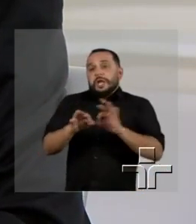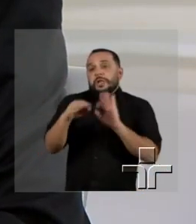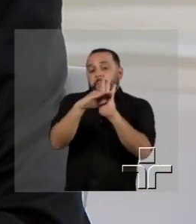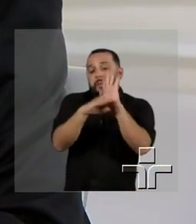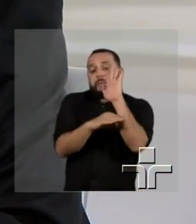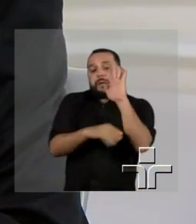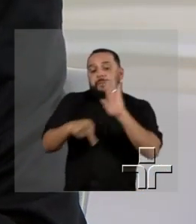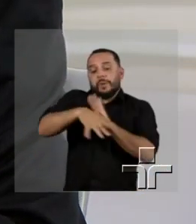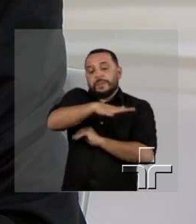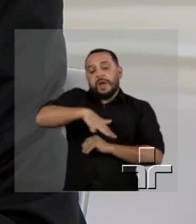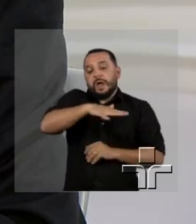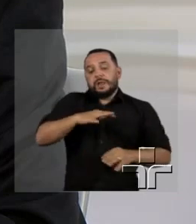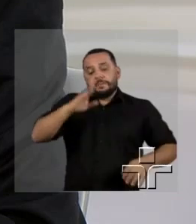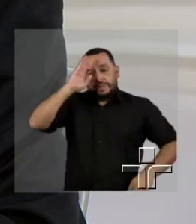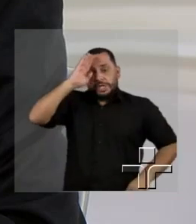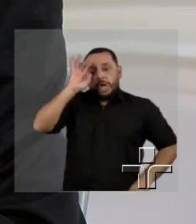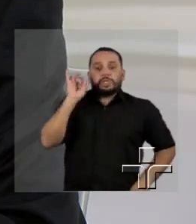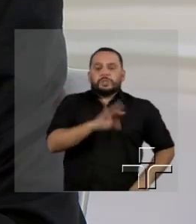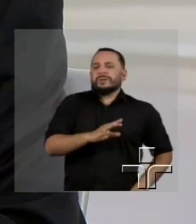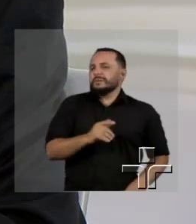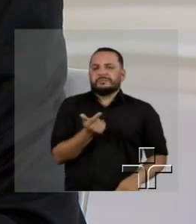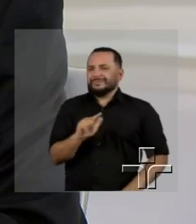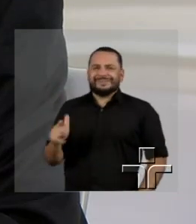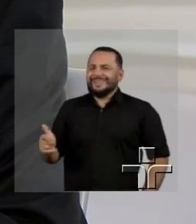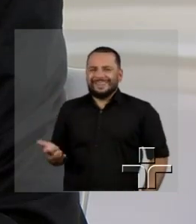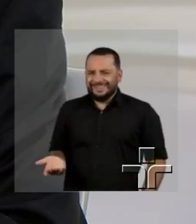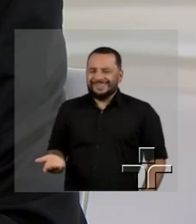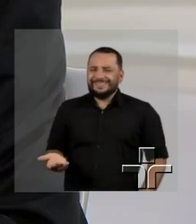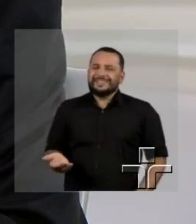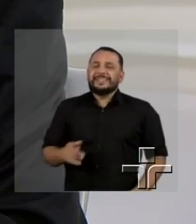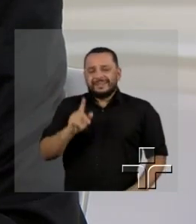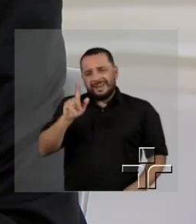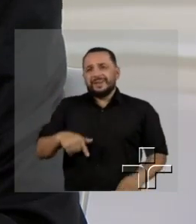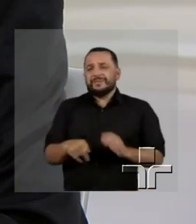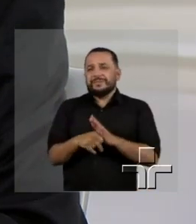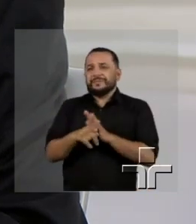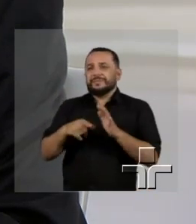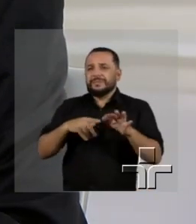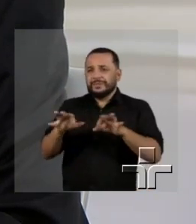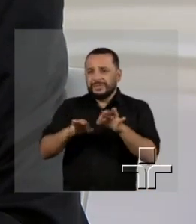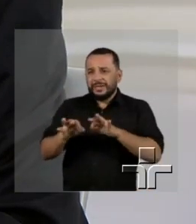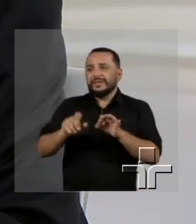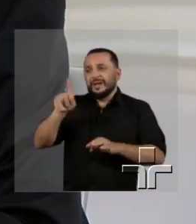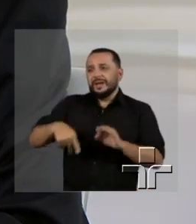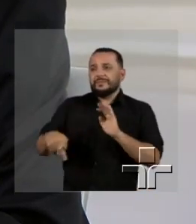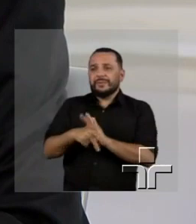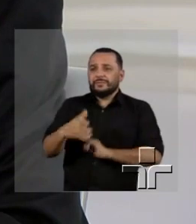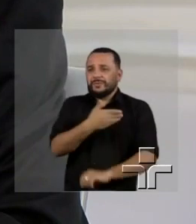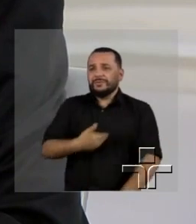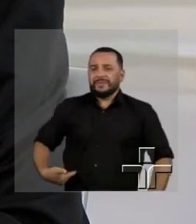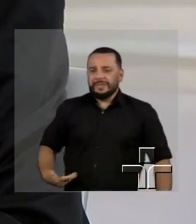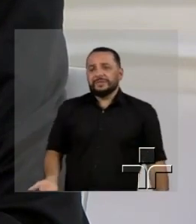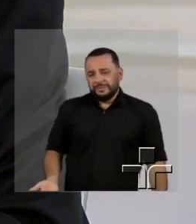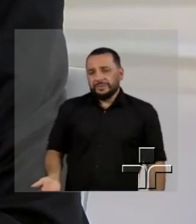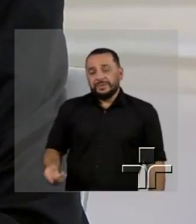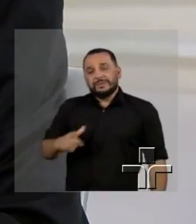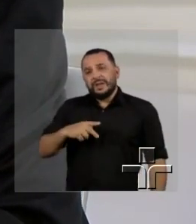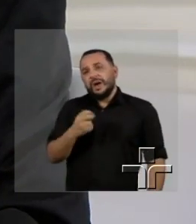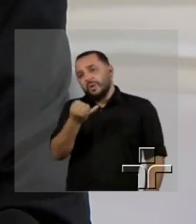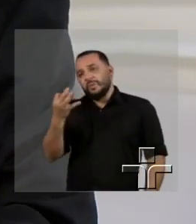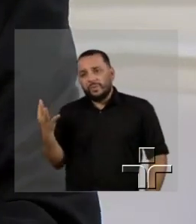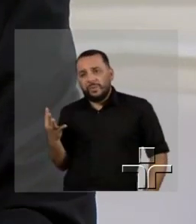simplesmente. Lorival. Além da disputa de poder que é inerente ao ser humano, né, que existe